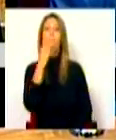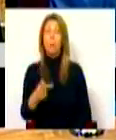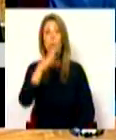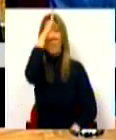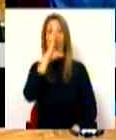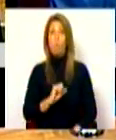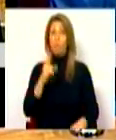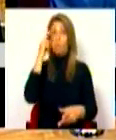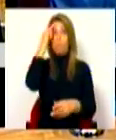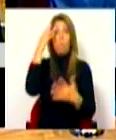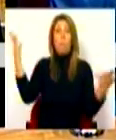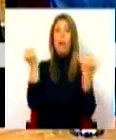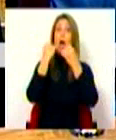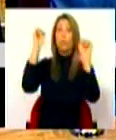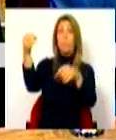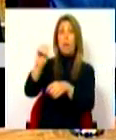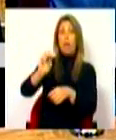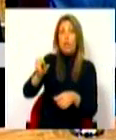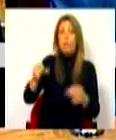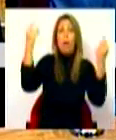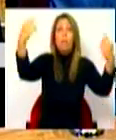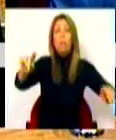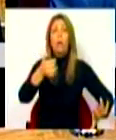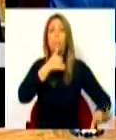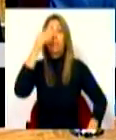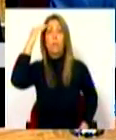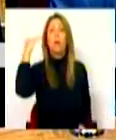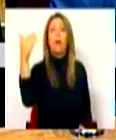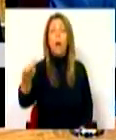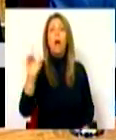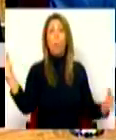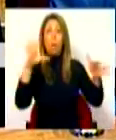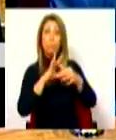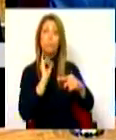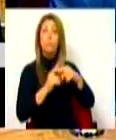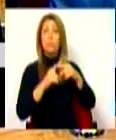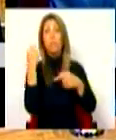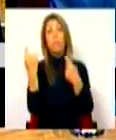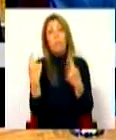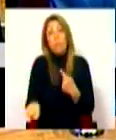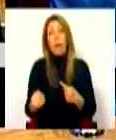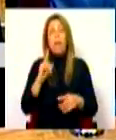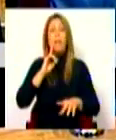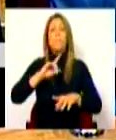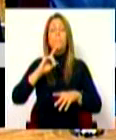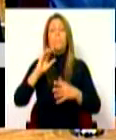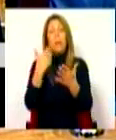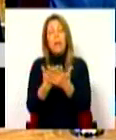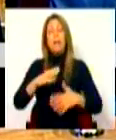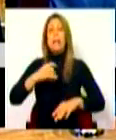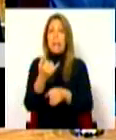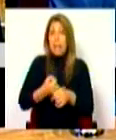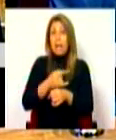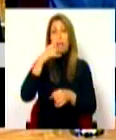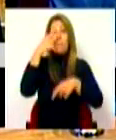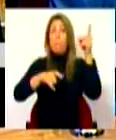sua autonomia regional, para fazer aquilo que entenda em prol da Madeira e dos madeirenses. A proposta que apresentamos é uma proposta que é